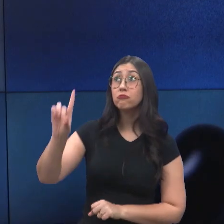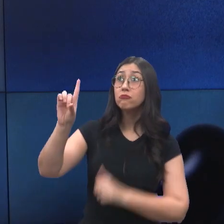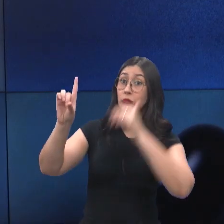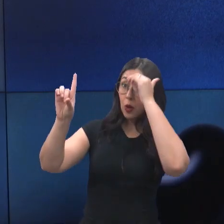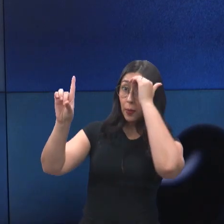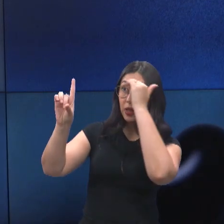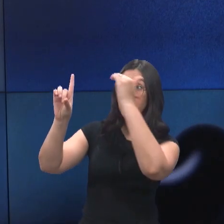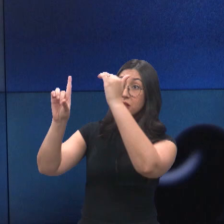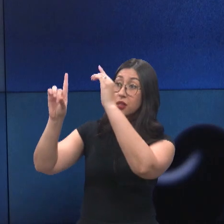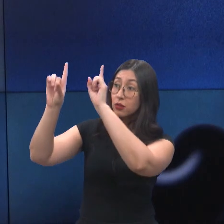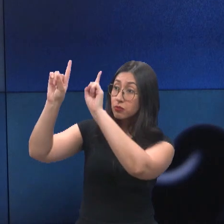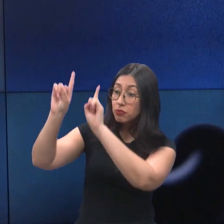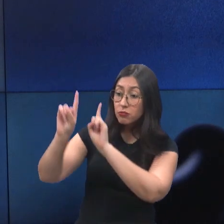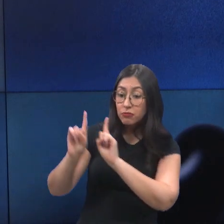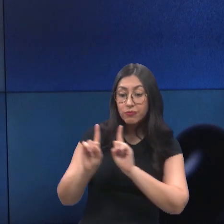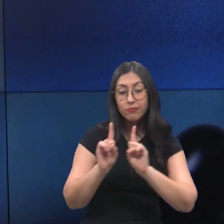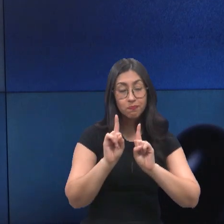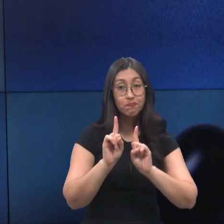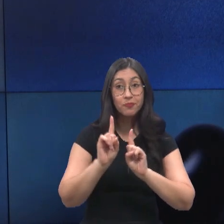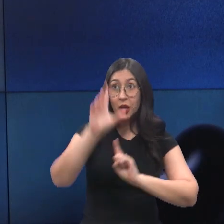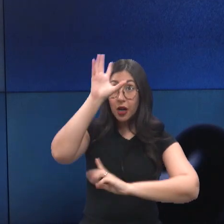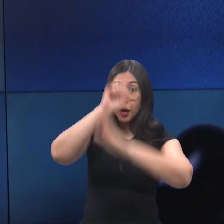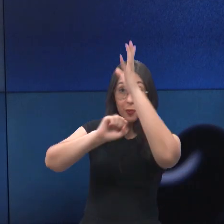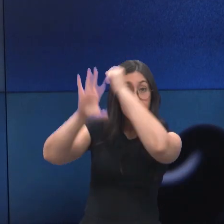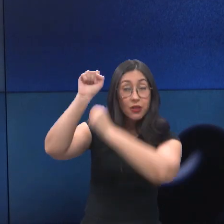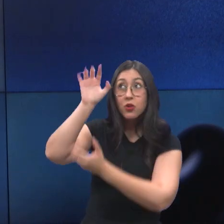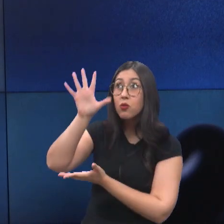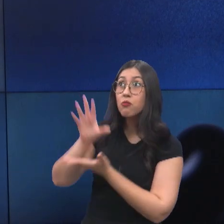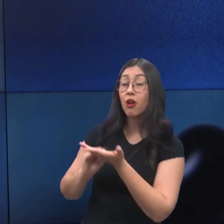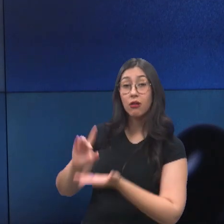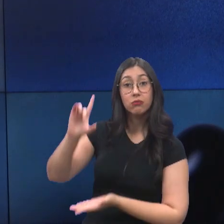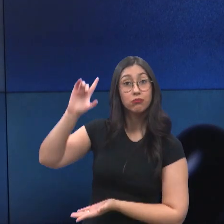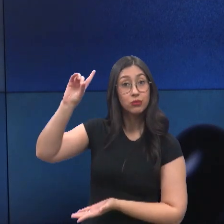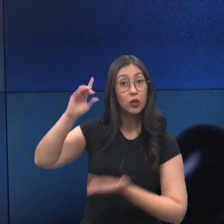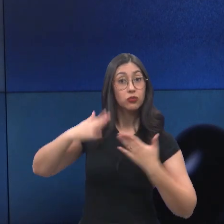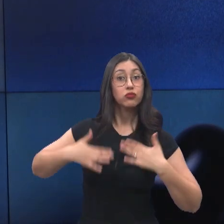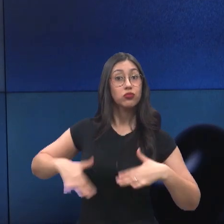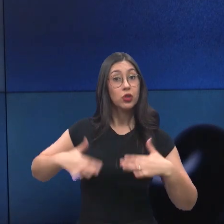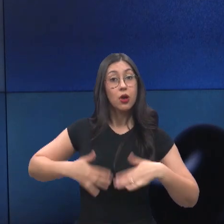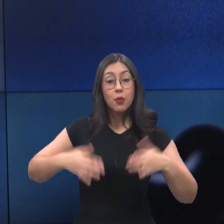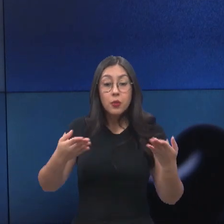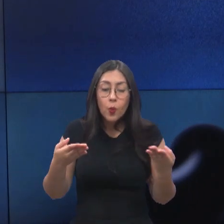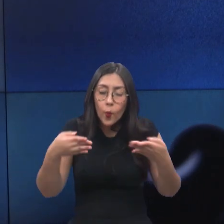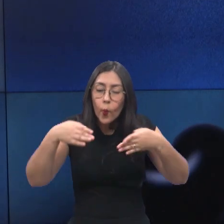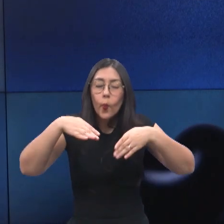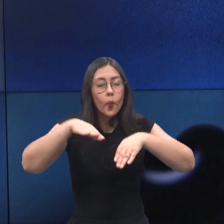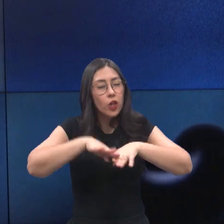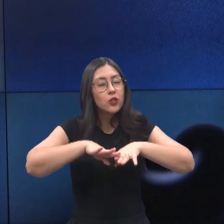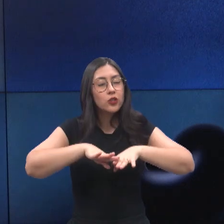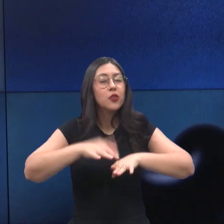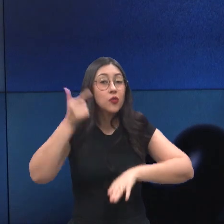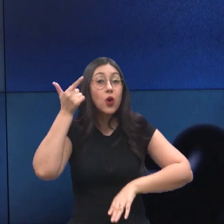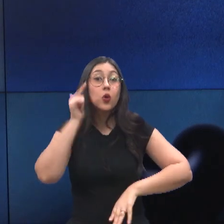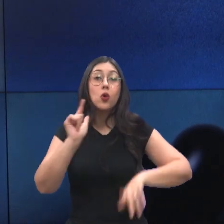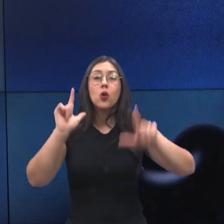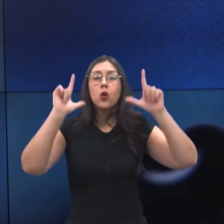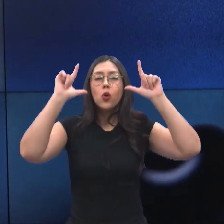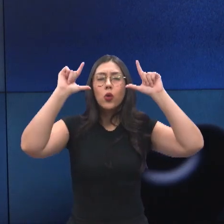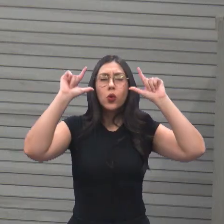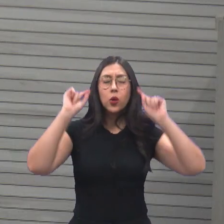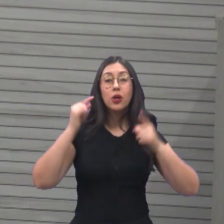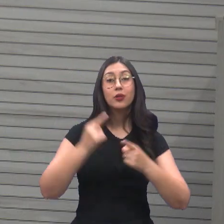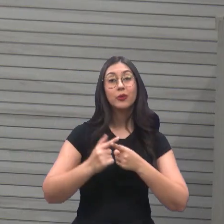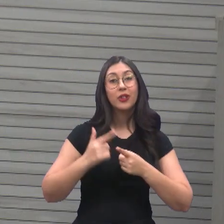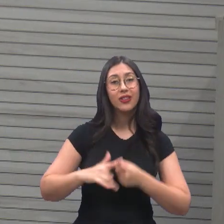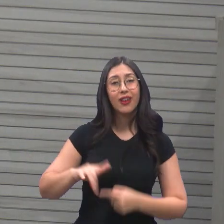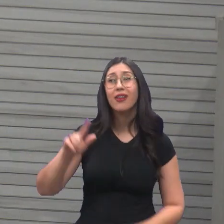sou manso e humilde de coração, e encontrareis descanso para as vossas almas, porque o meu jugo é suave